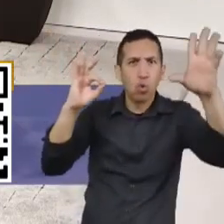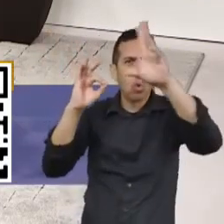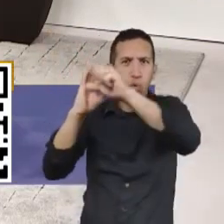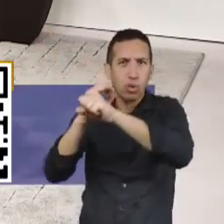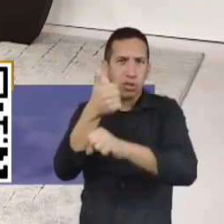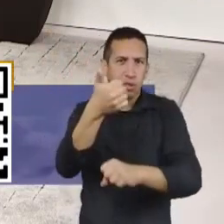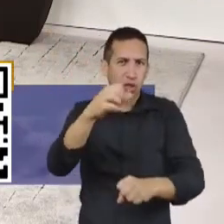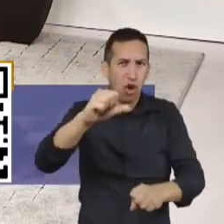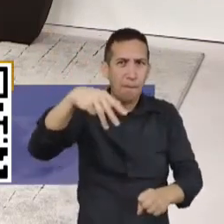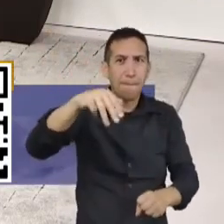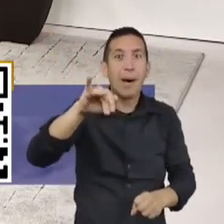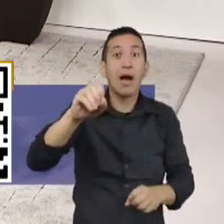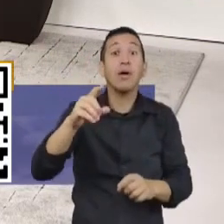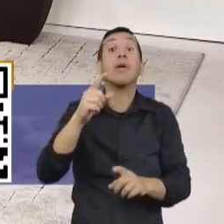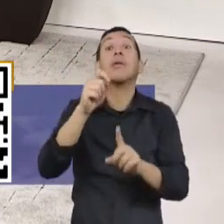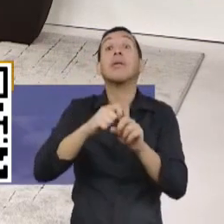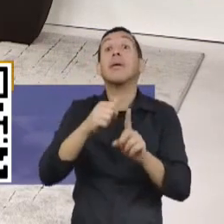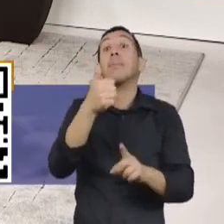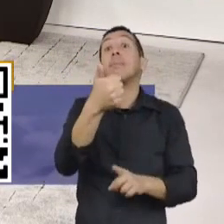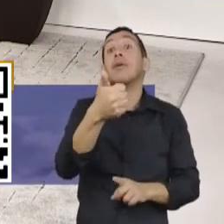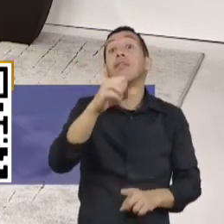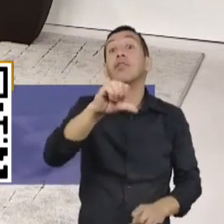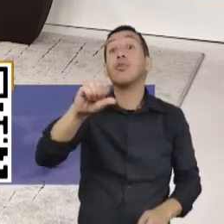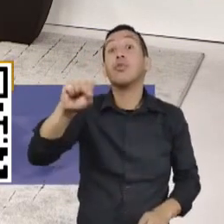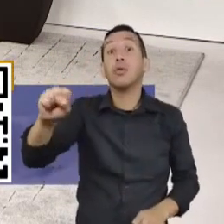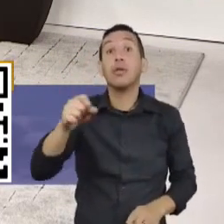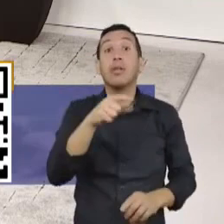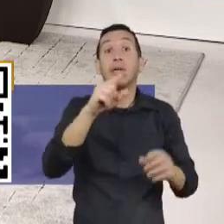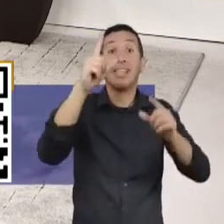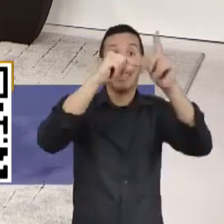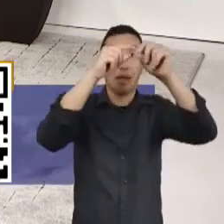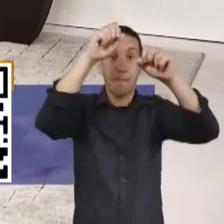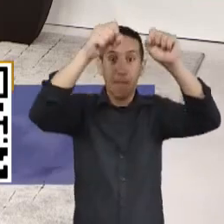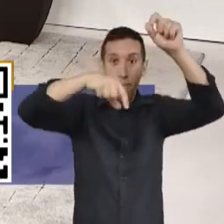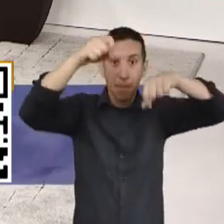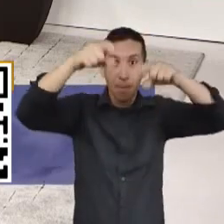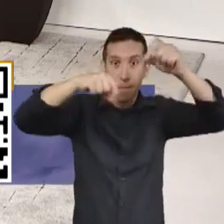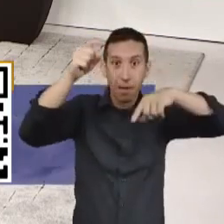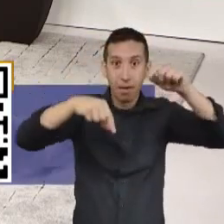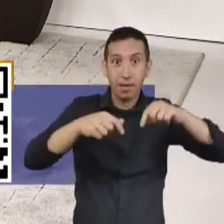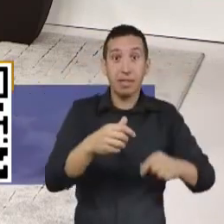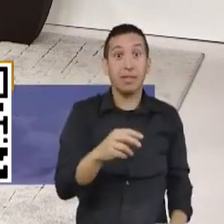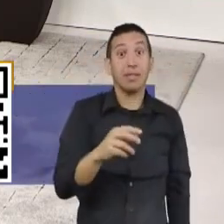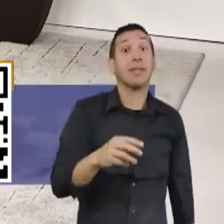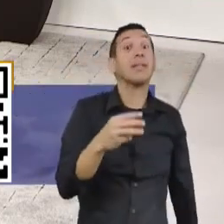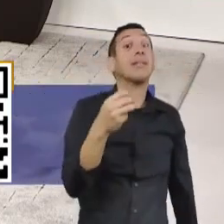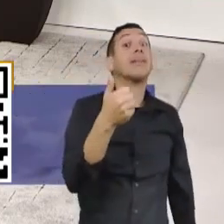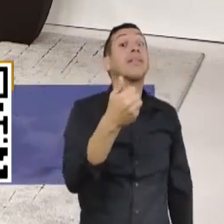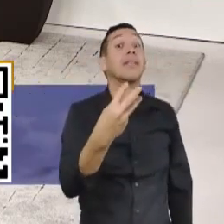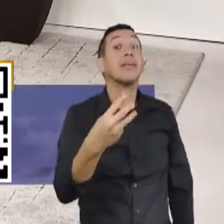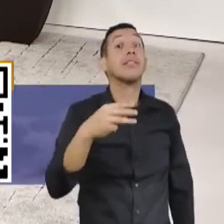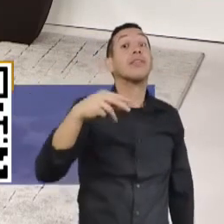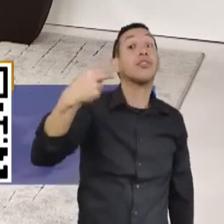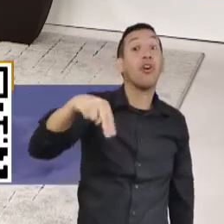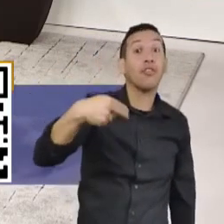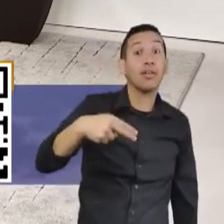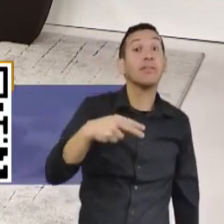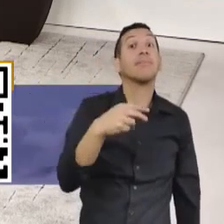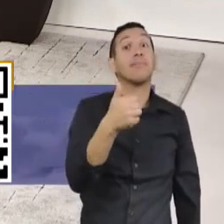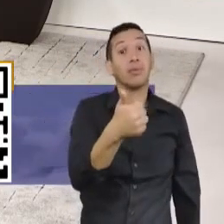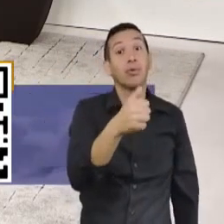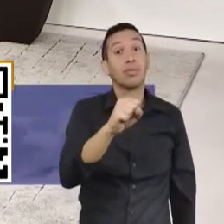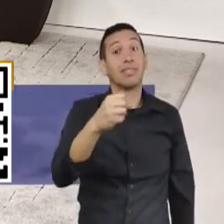19 de maio de 1780 e a queda das Estrelas ocorreu no dia Treze de Novembro de